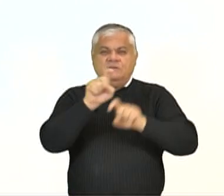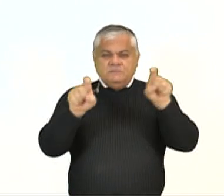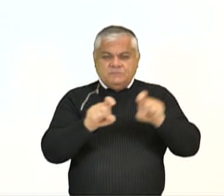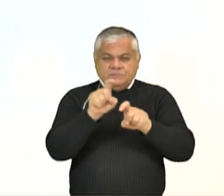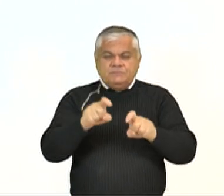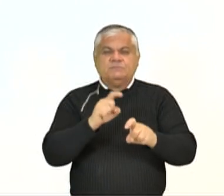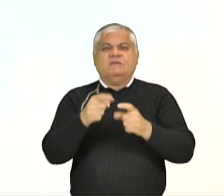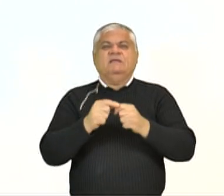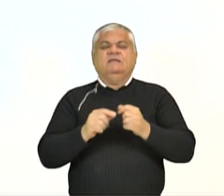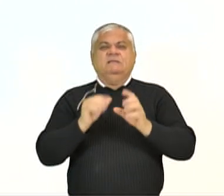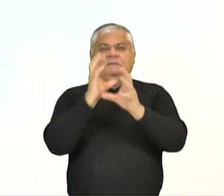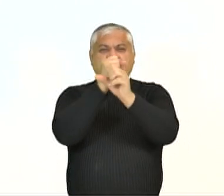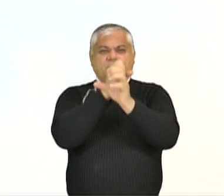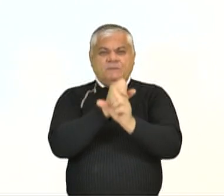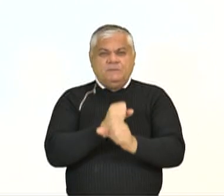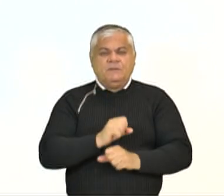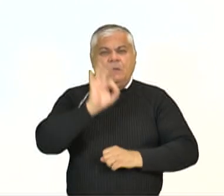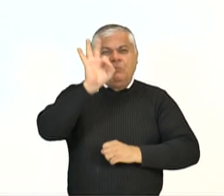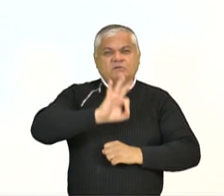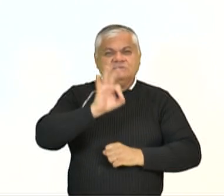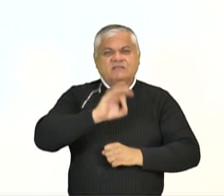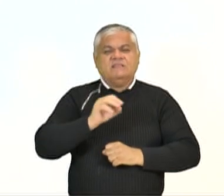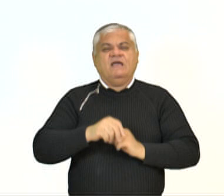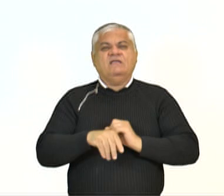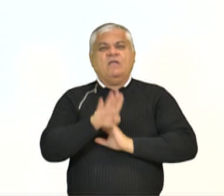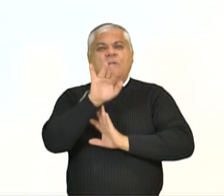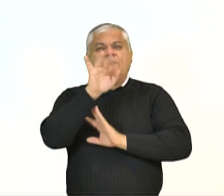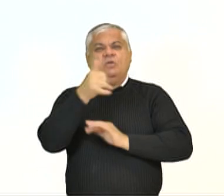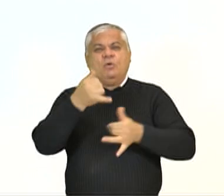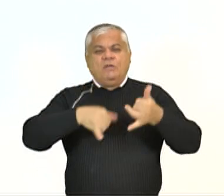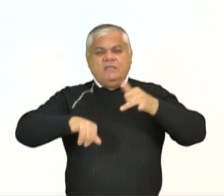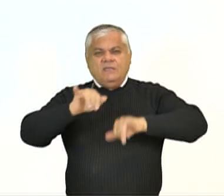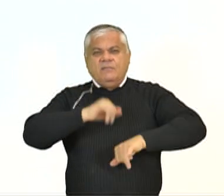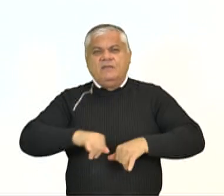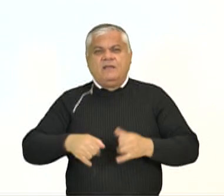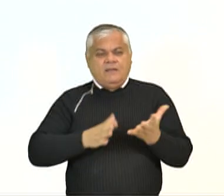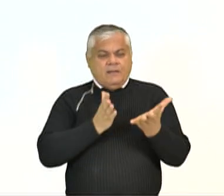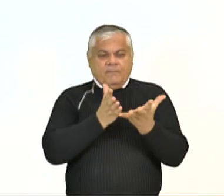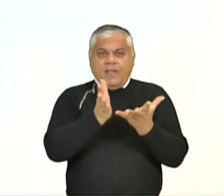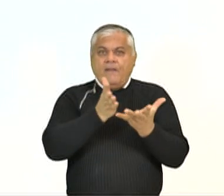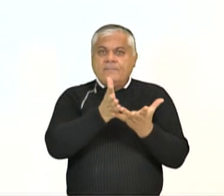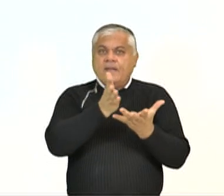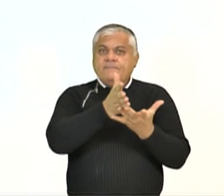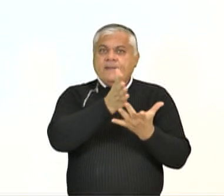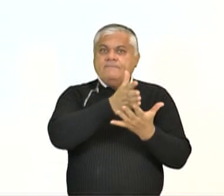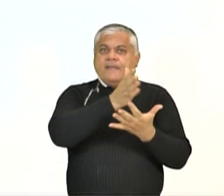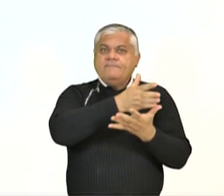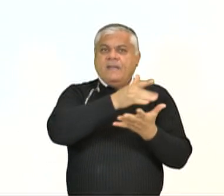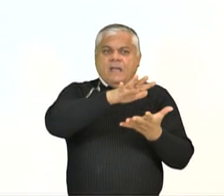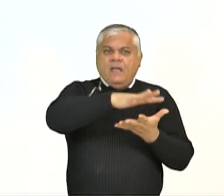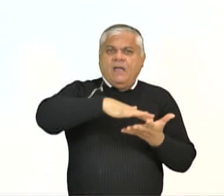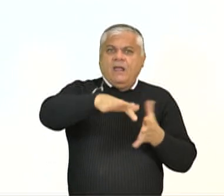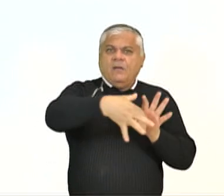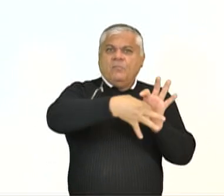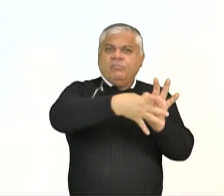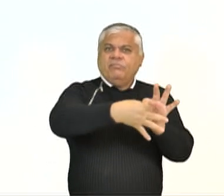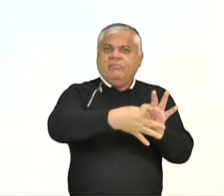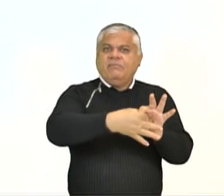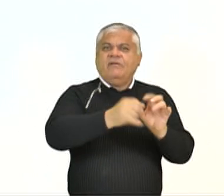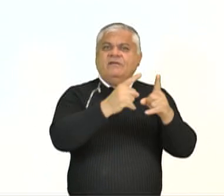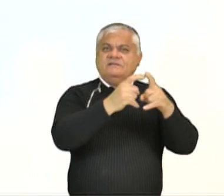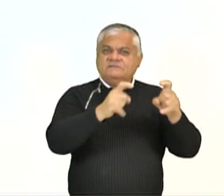física, estatística e bioquímica. Olha quanta área que pode trabalhar essa ciência